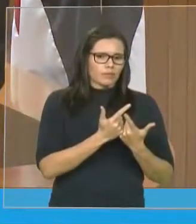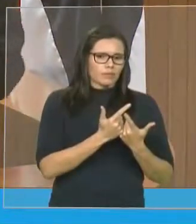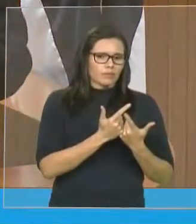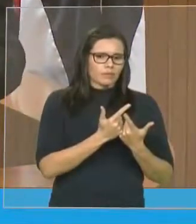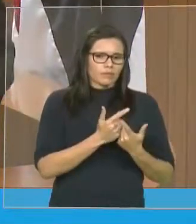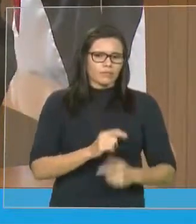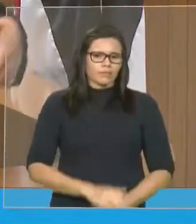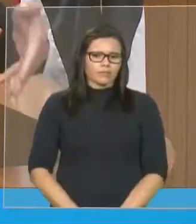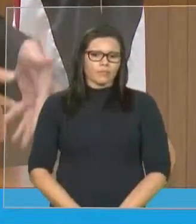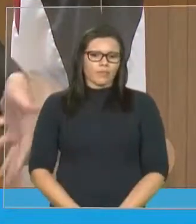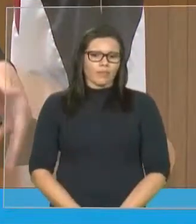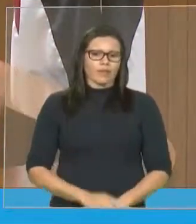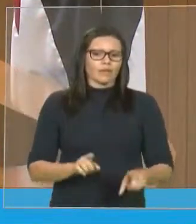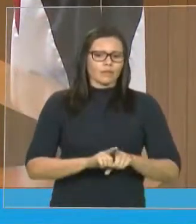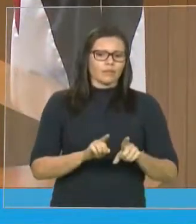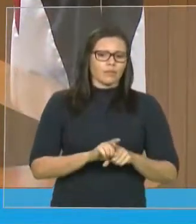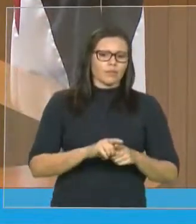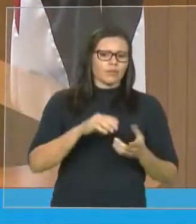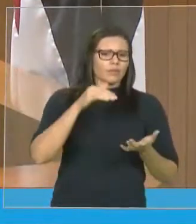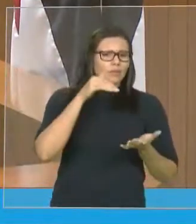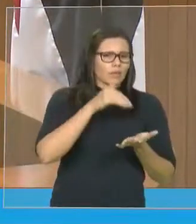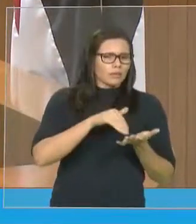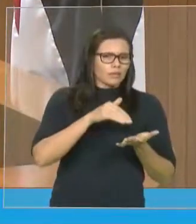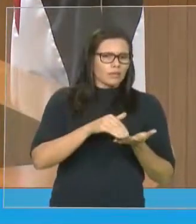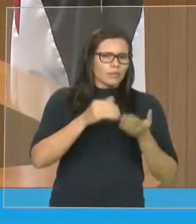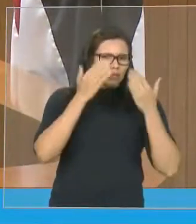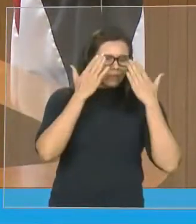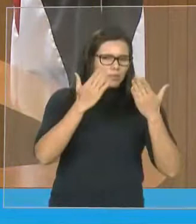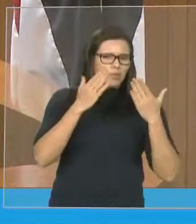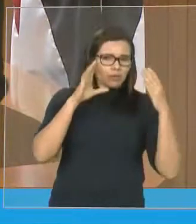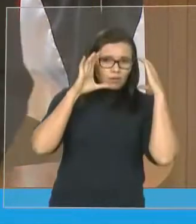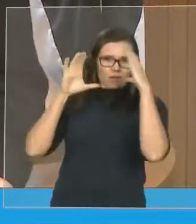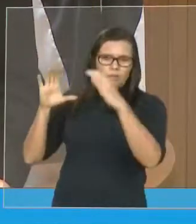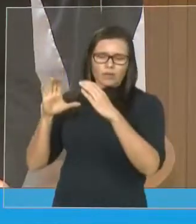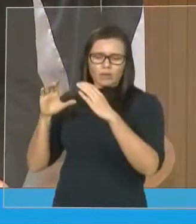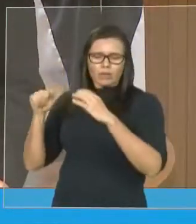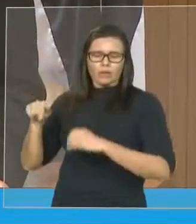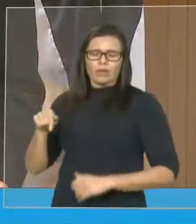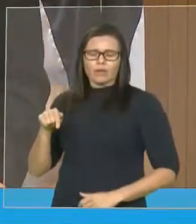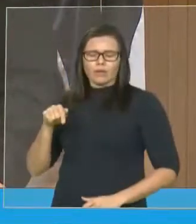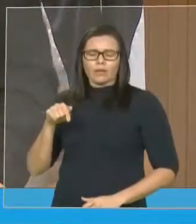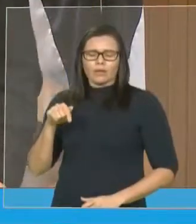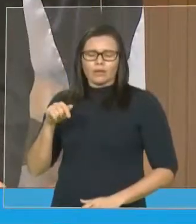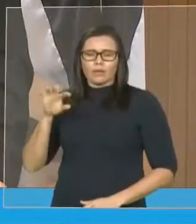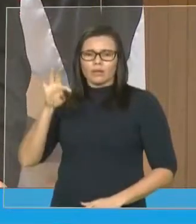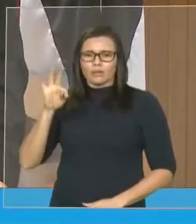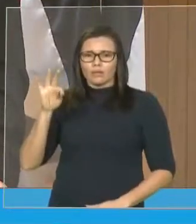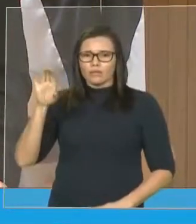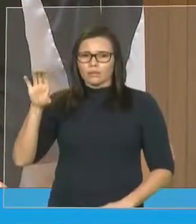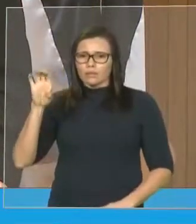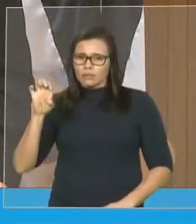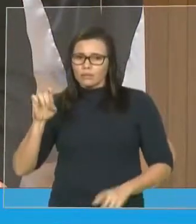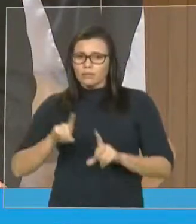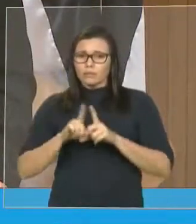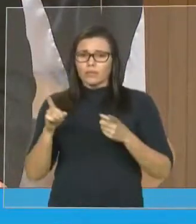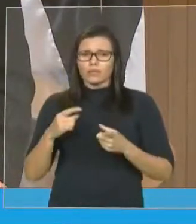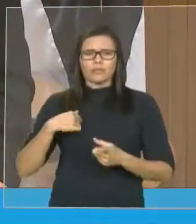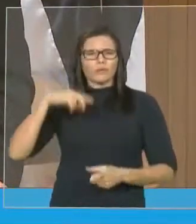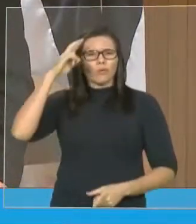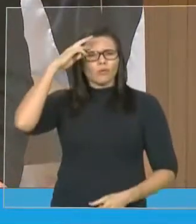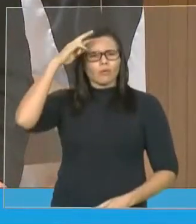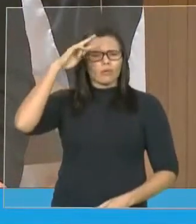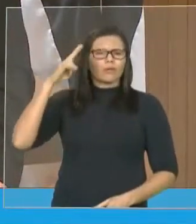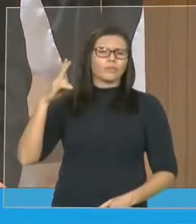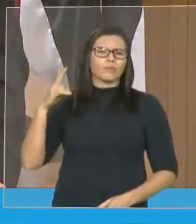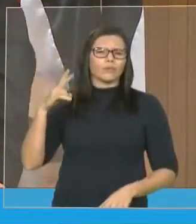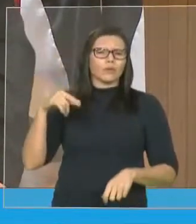Transparência e Controle está subordinada ao Tribunal de Contas do Estado. E nessas horas, presidente, eu sempre faço questão de lembrar alguns dispositivos da nossa